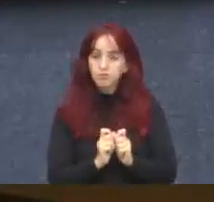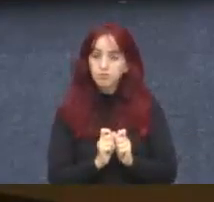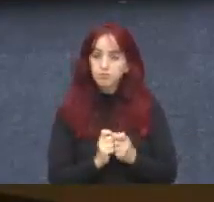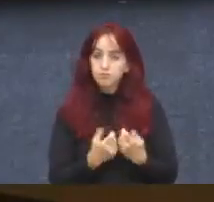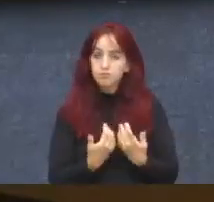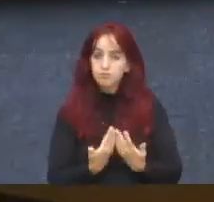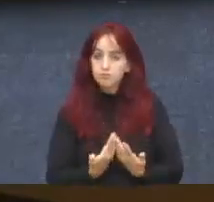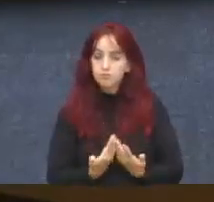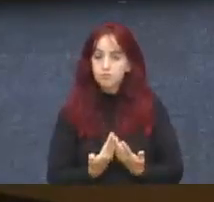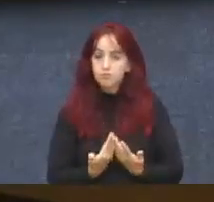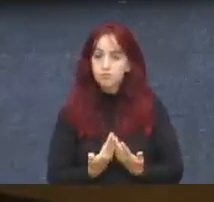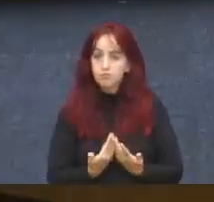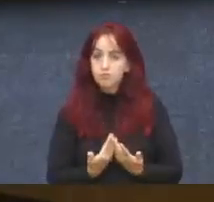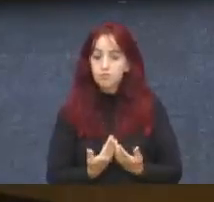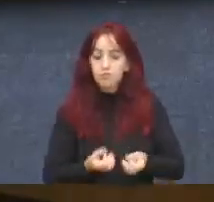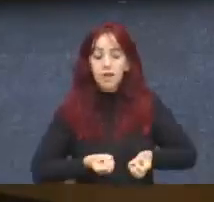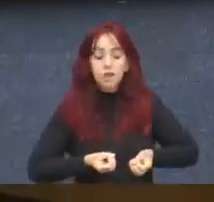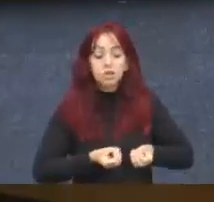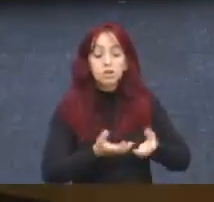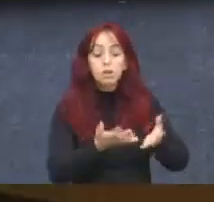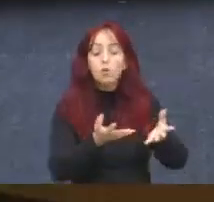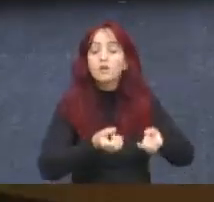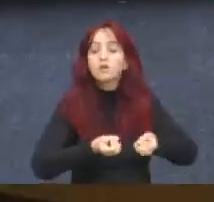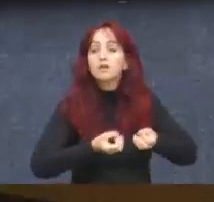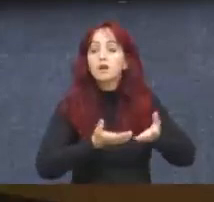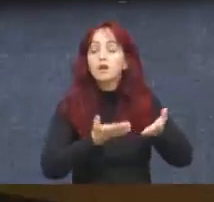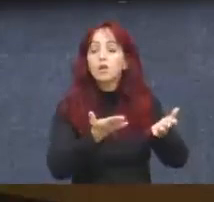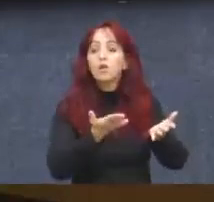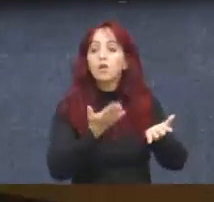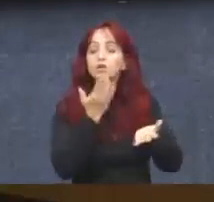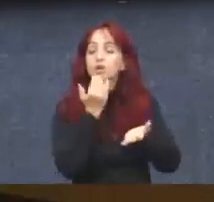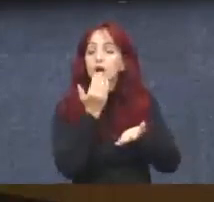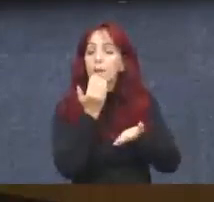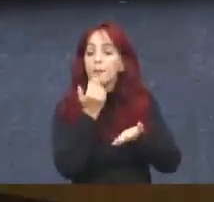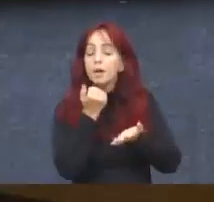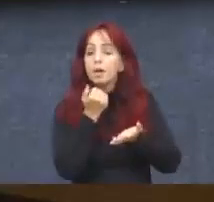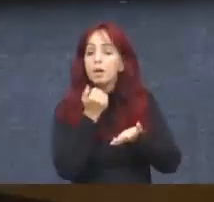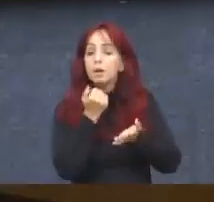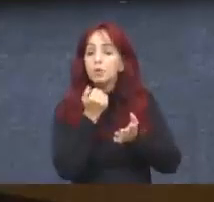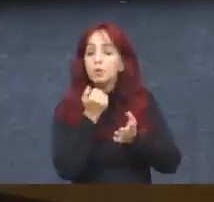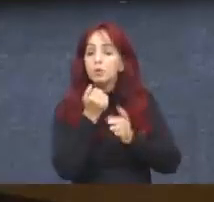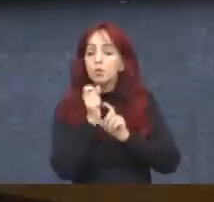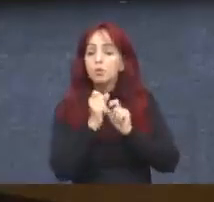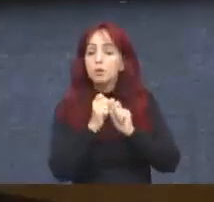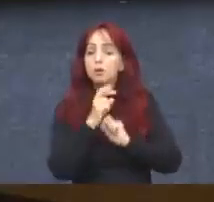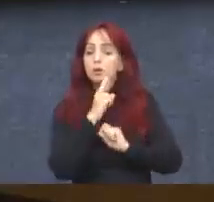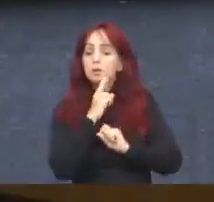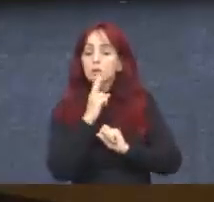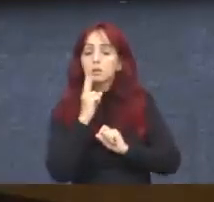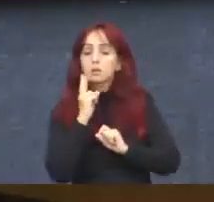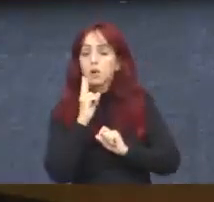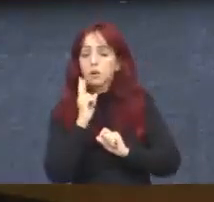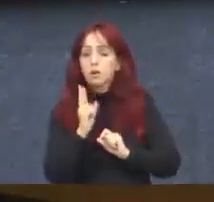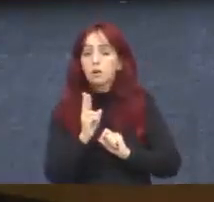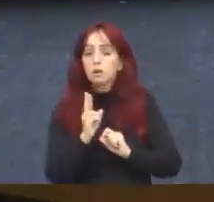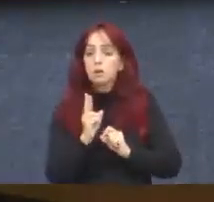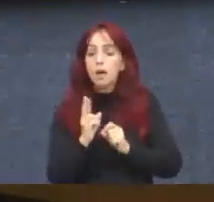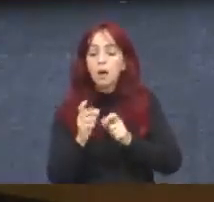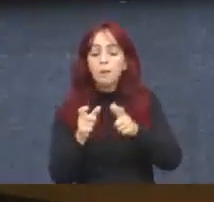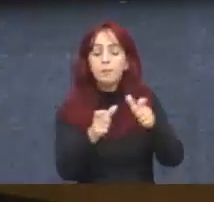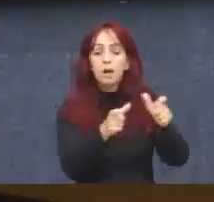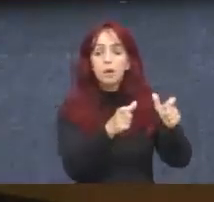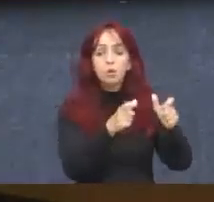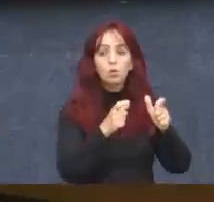é a distribuição do alimento dos restaurantes para organizações não governamentais. O que eu tento fazer